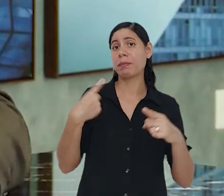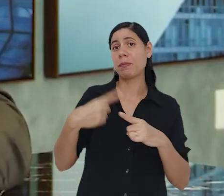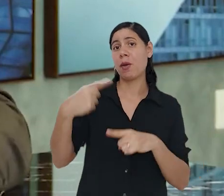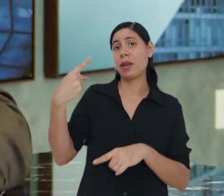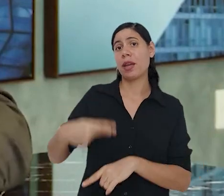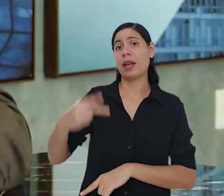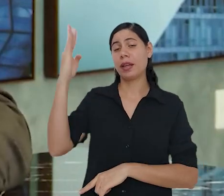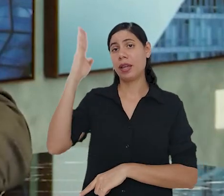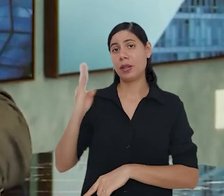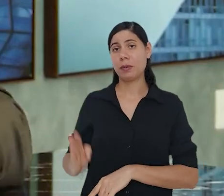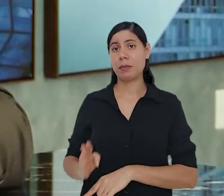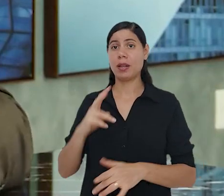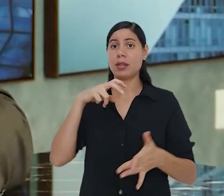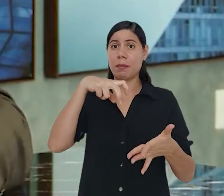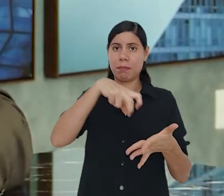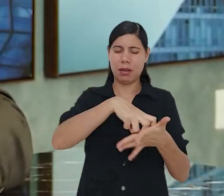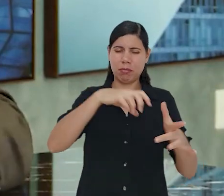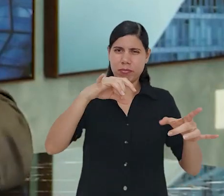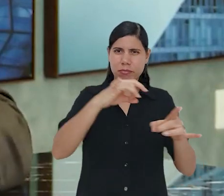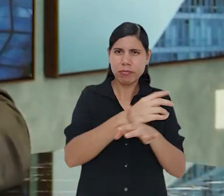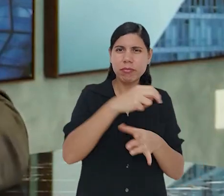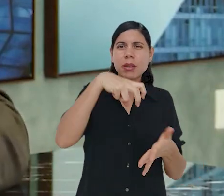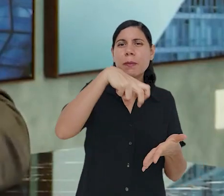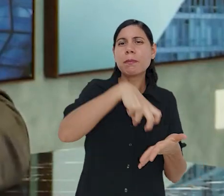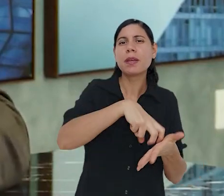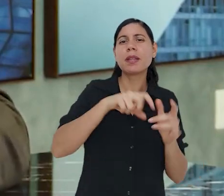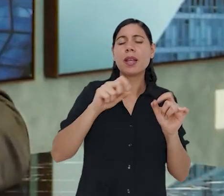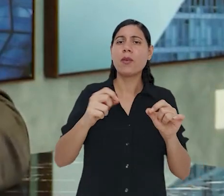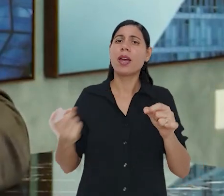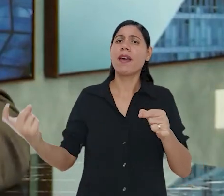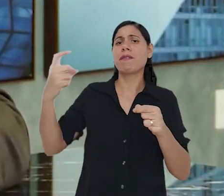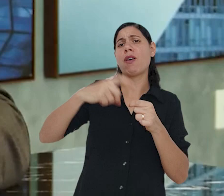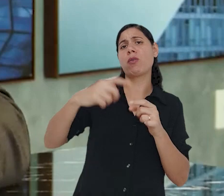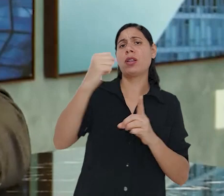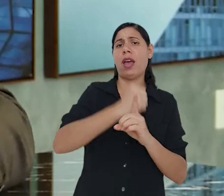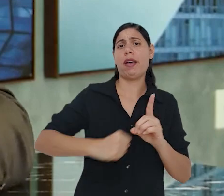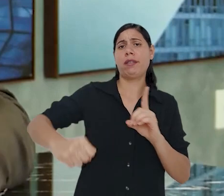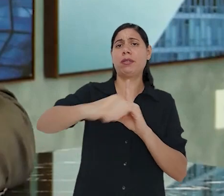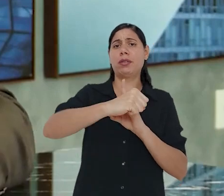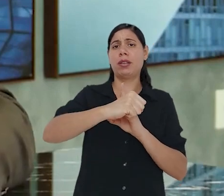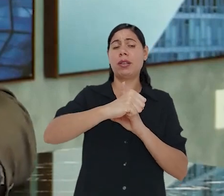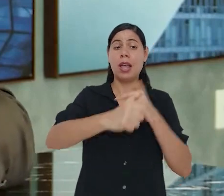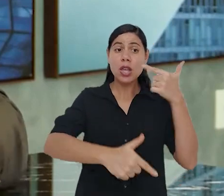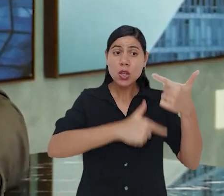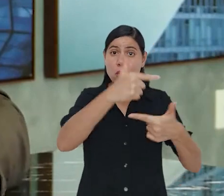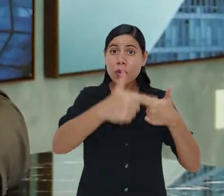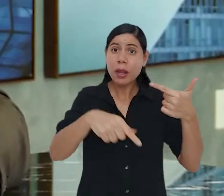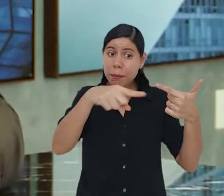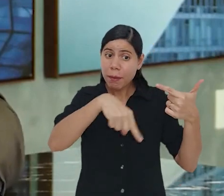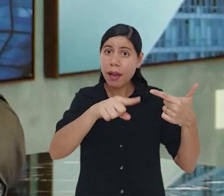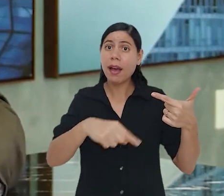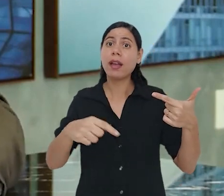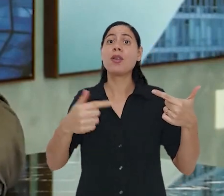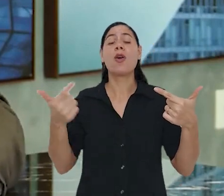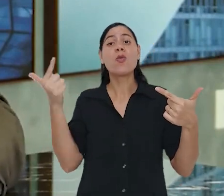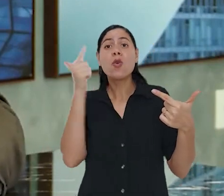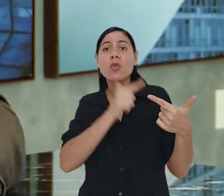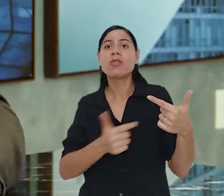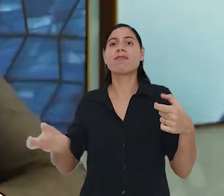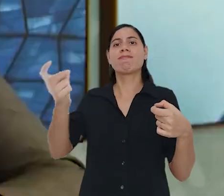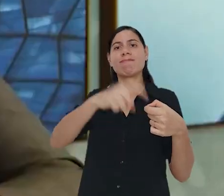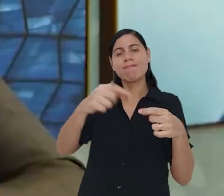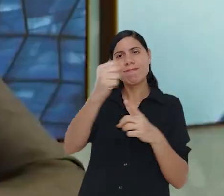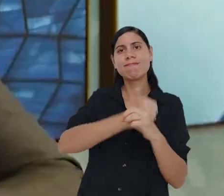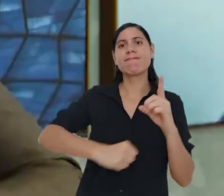Brasil, a pena, o fim da pena é justamente a ressocialização. E o trabalho é um meio para que se busque a